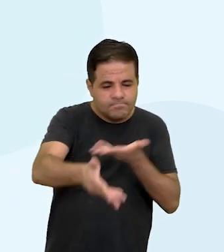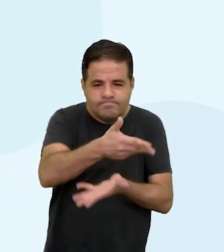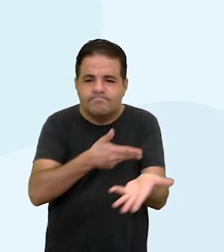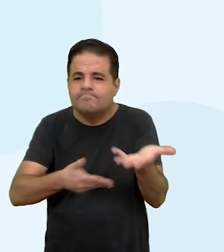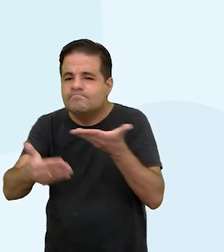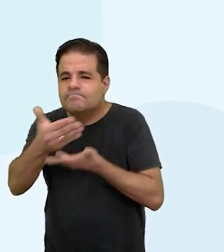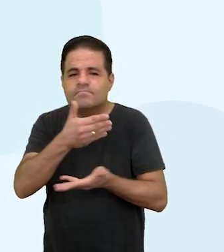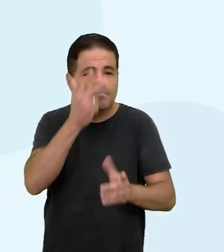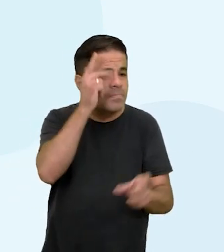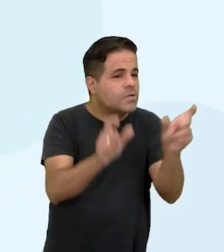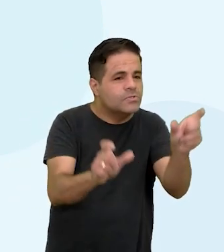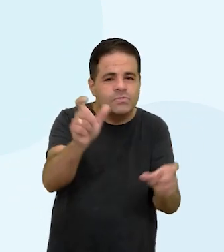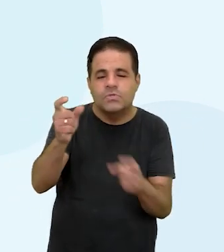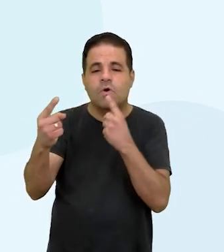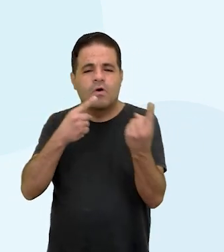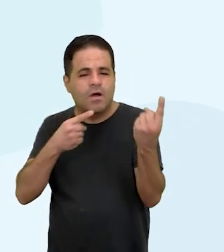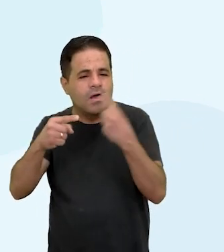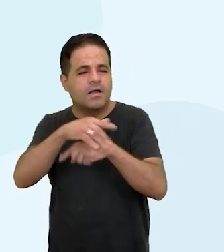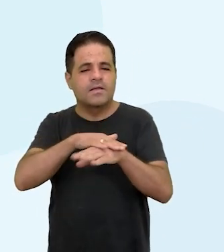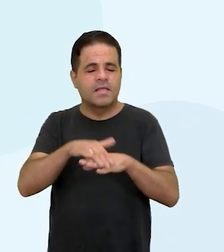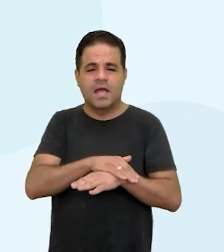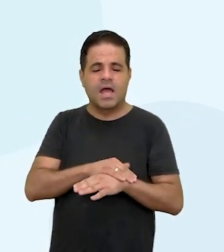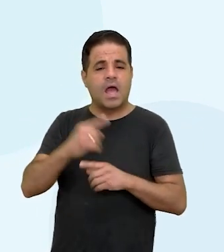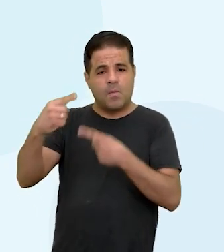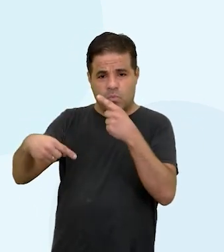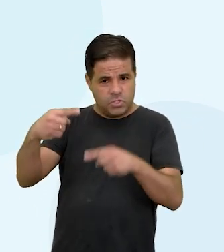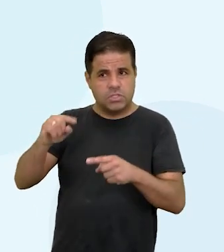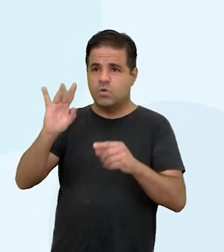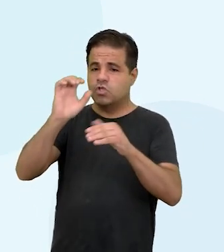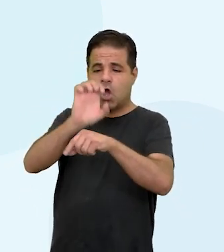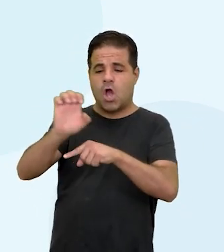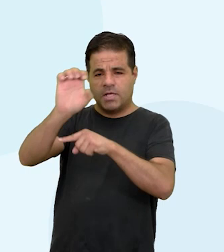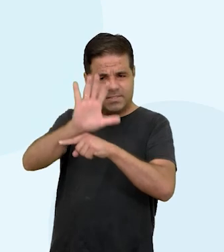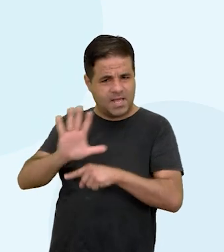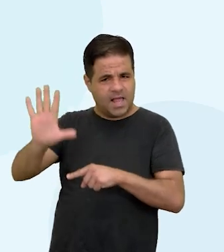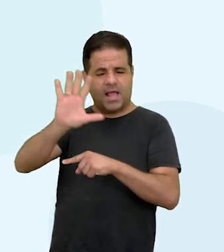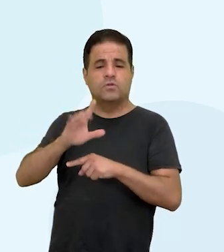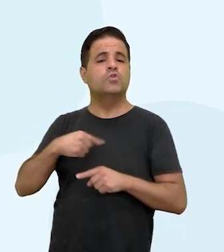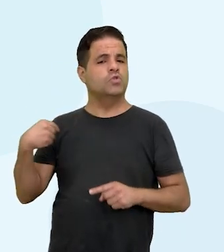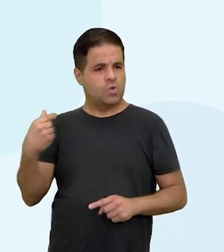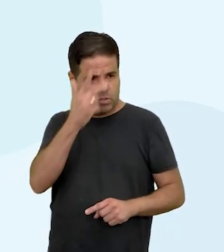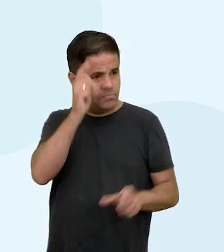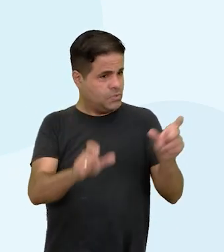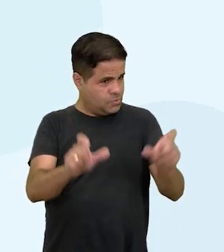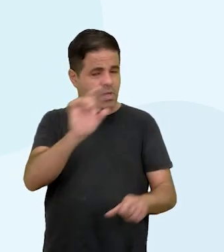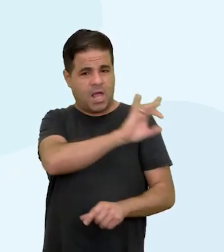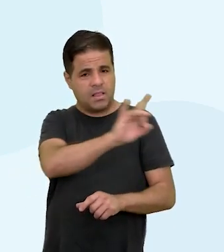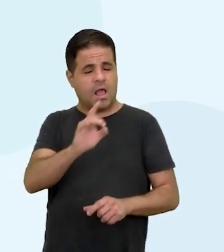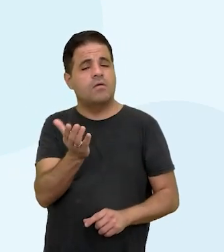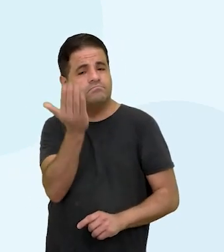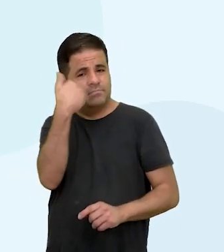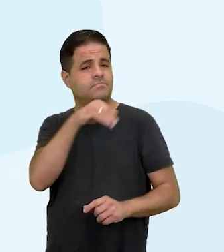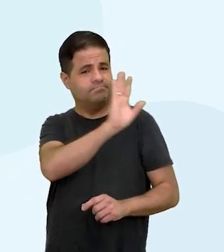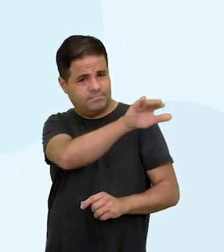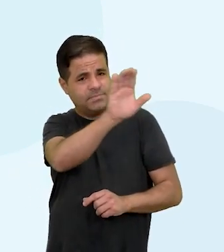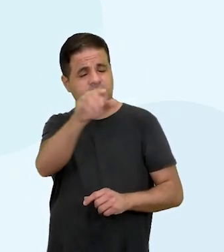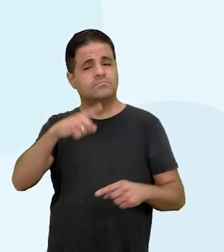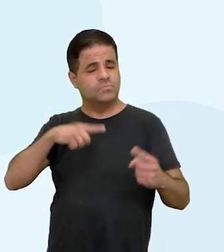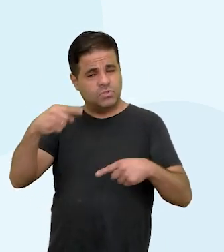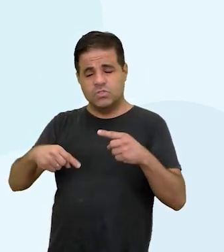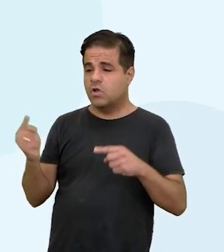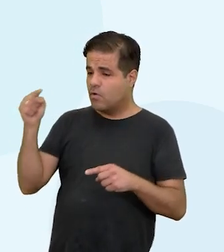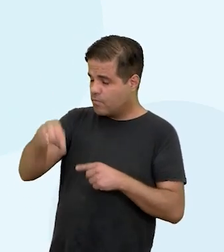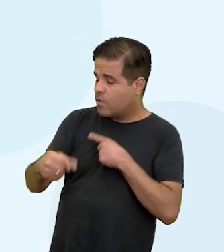relacionar com as outras pessoas. A política, ela não está só na esfera do Estado. Nós somos seres políticos. Quando eu venho aqui e